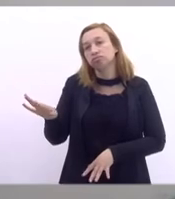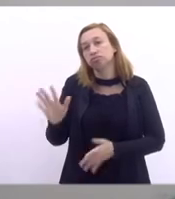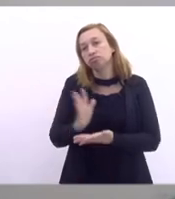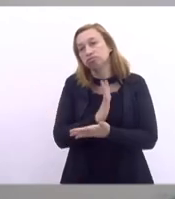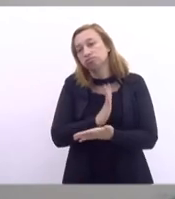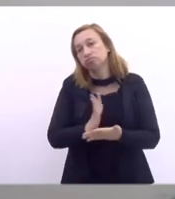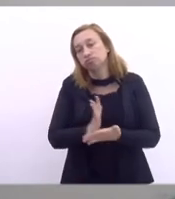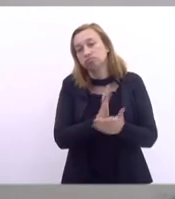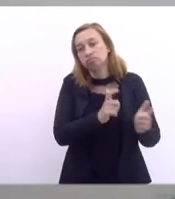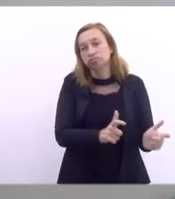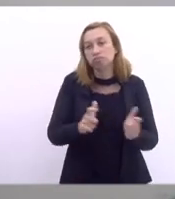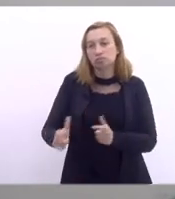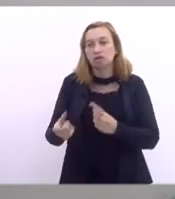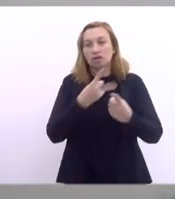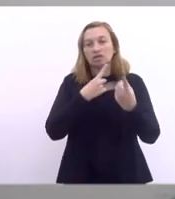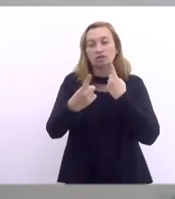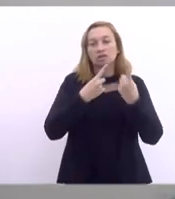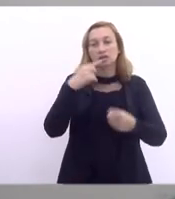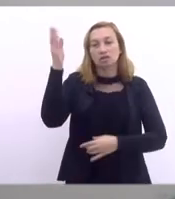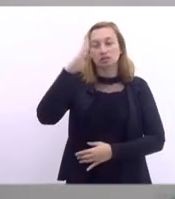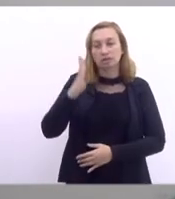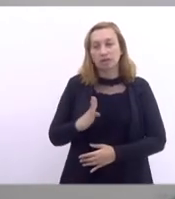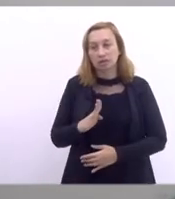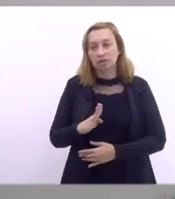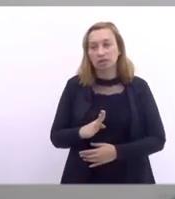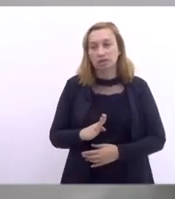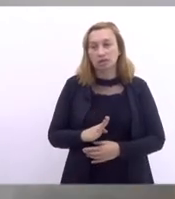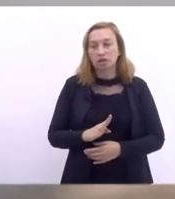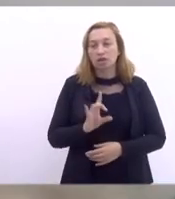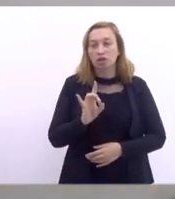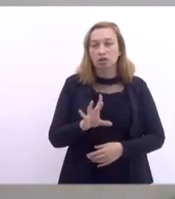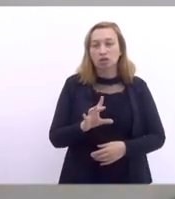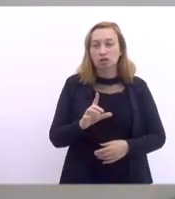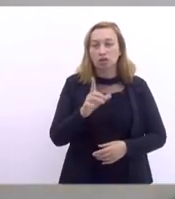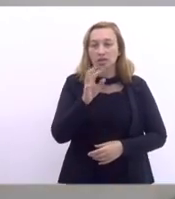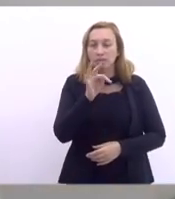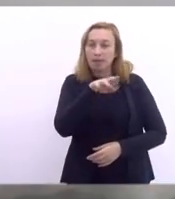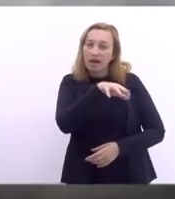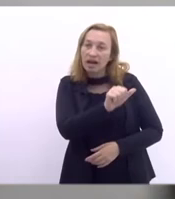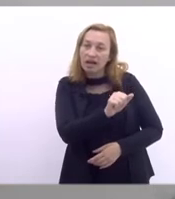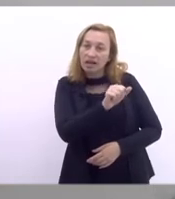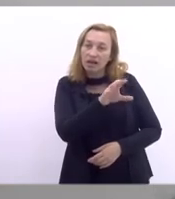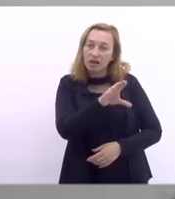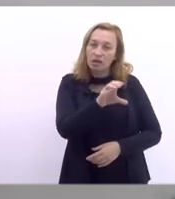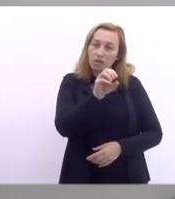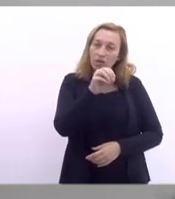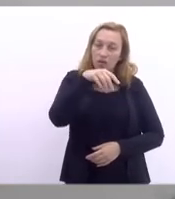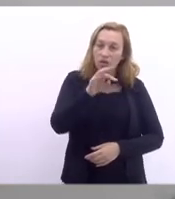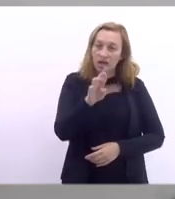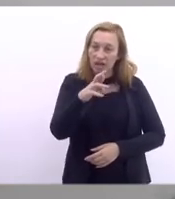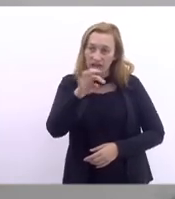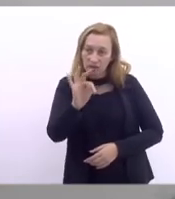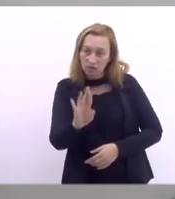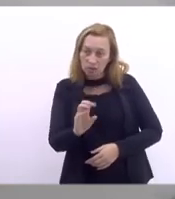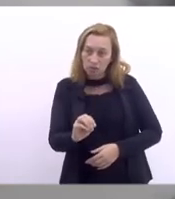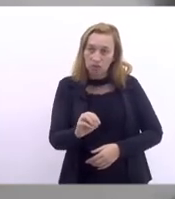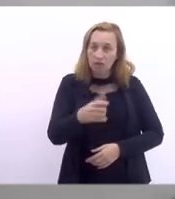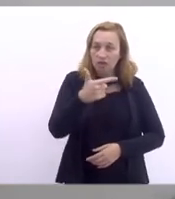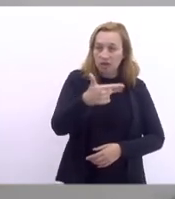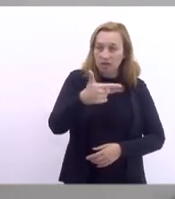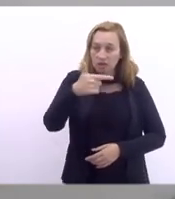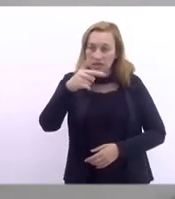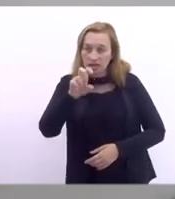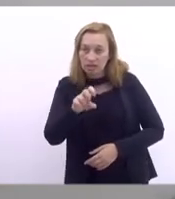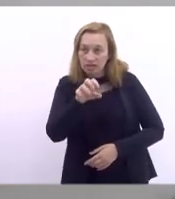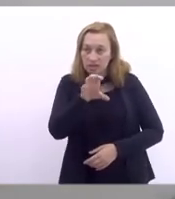alguns trechos da Avenida Brasil são para alimentos só de placa de concreto na ordem adimensional de 25 cm